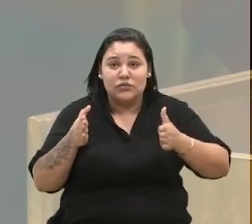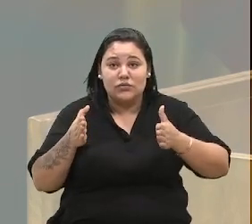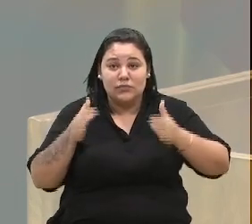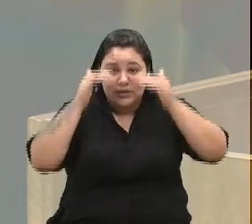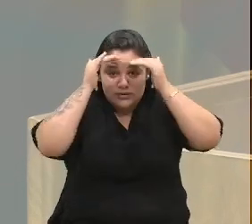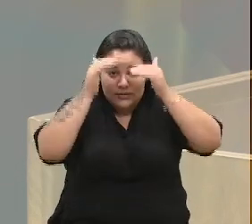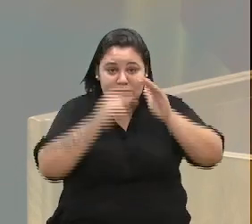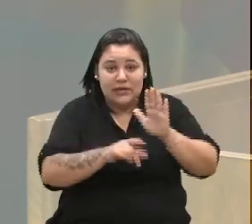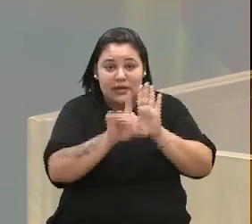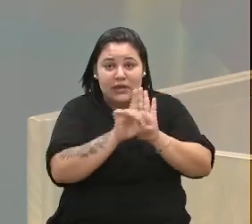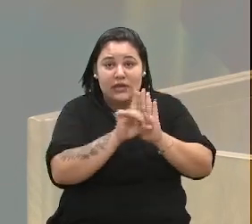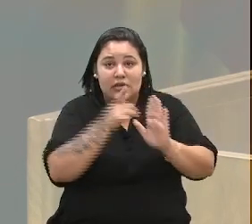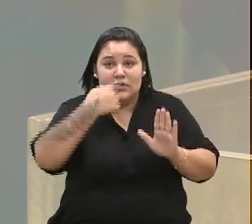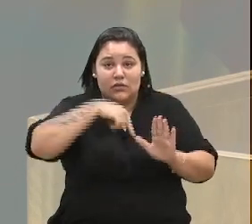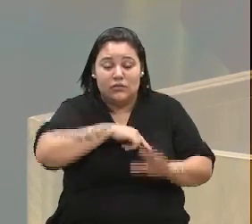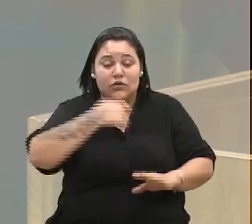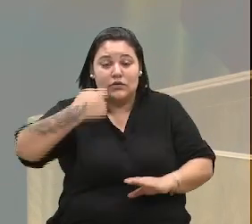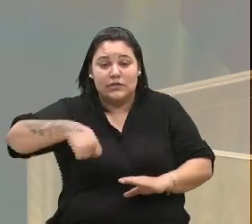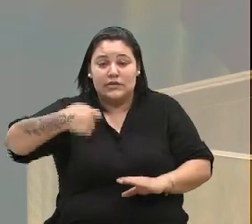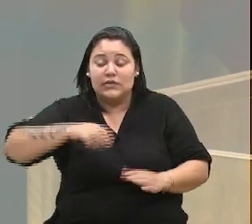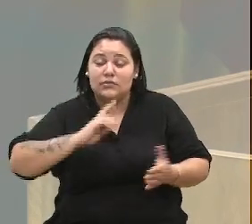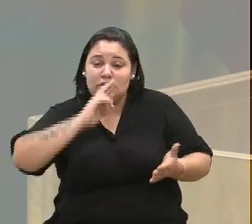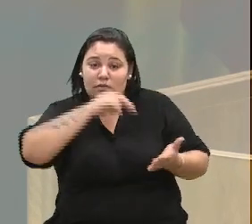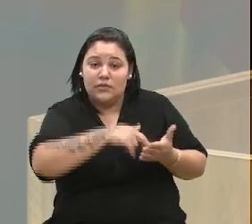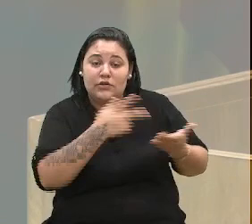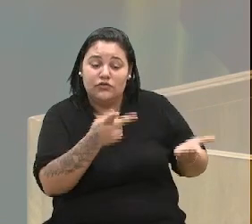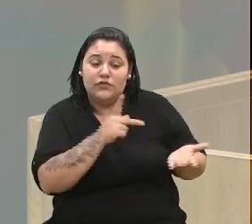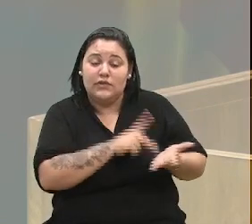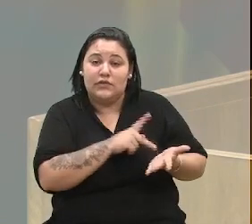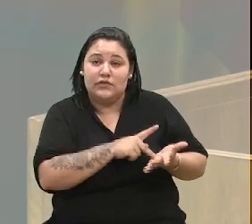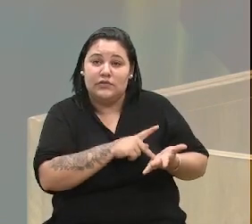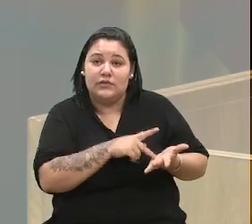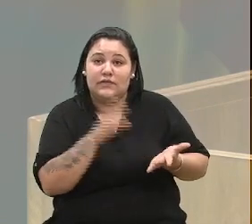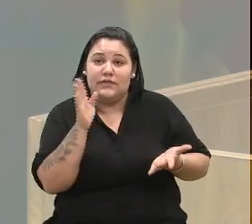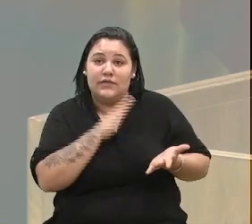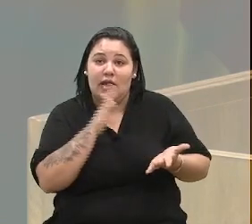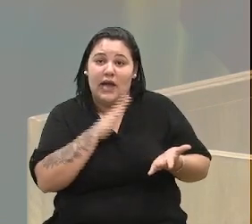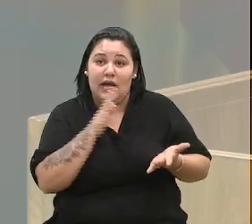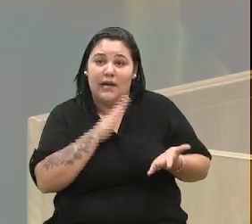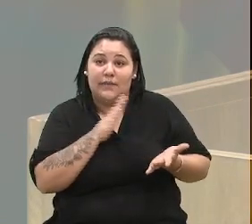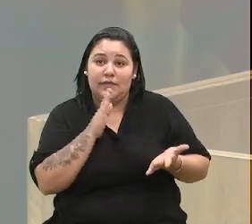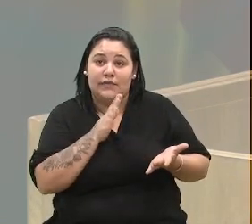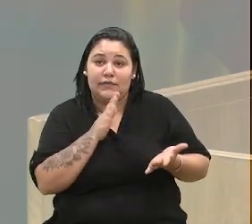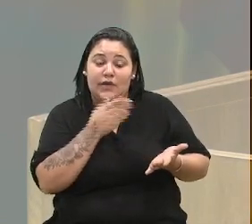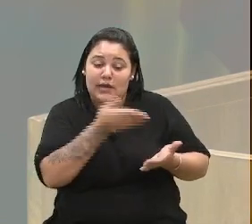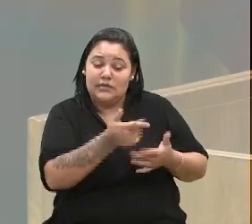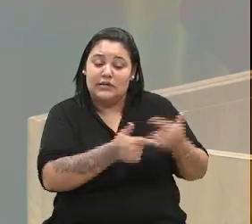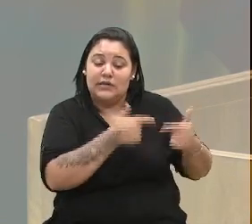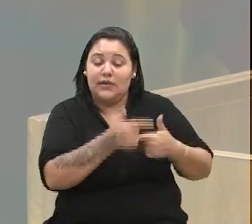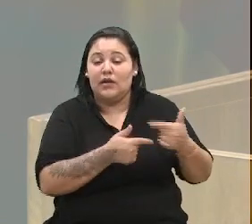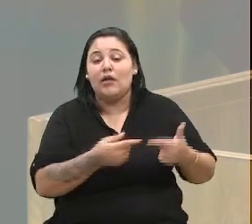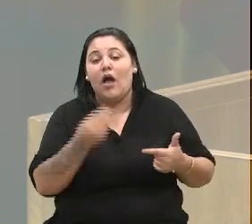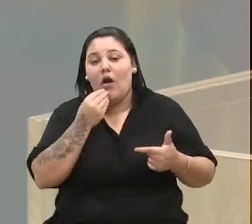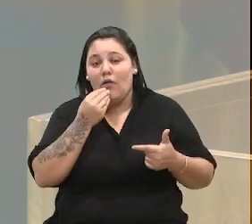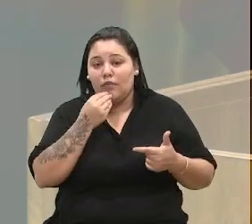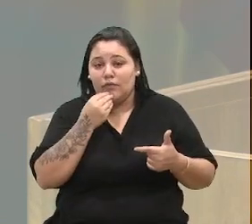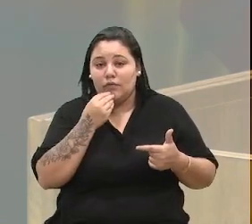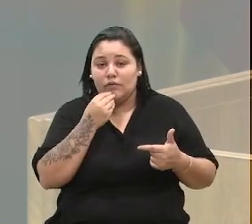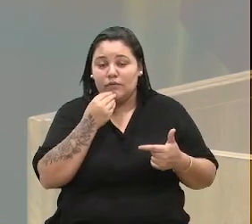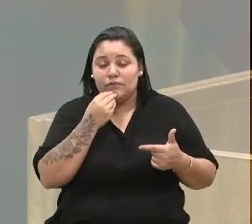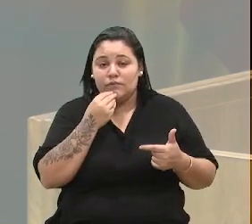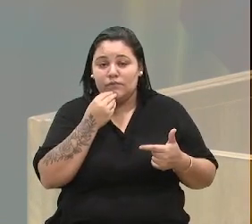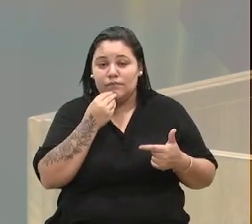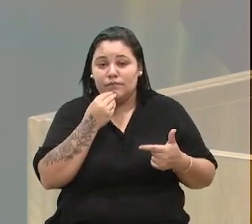a gente precisa realmente, né, estar acelerando esses processos e, claro, né, ir buscando, à medida do